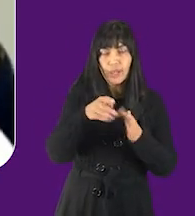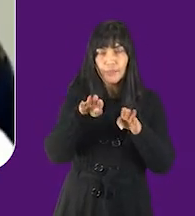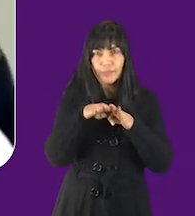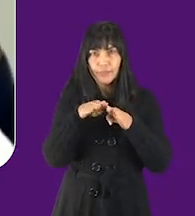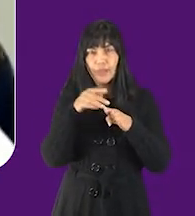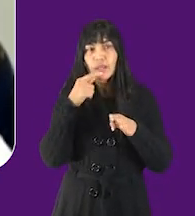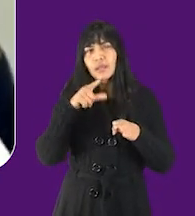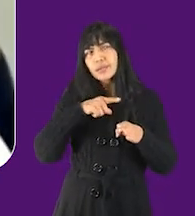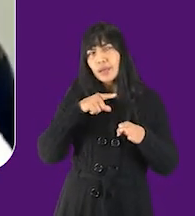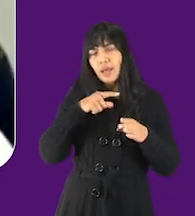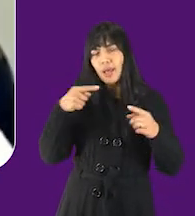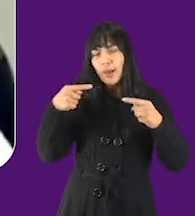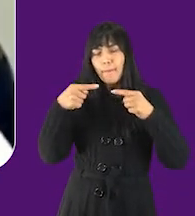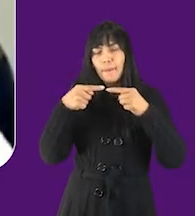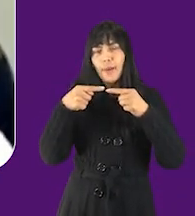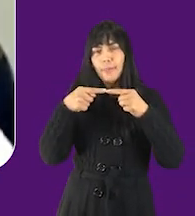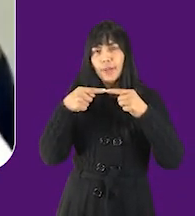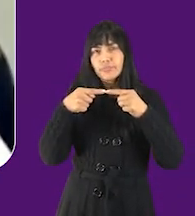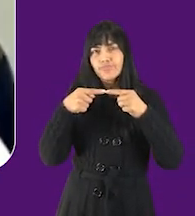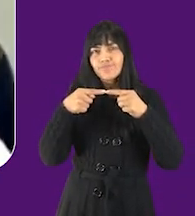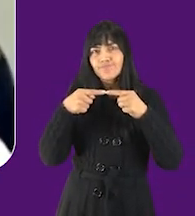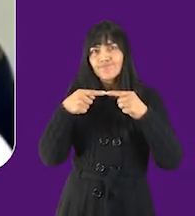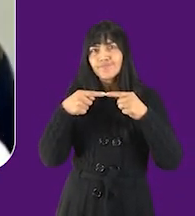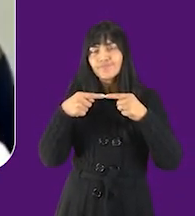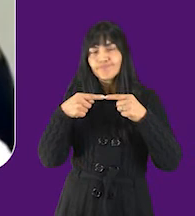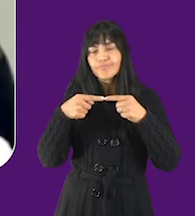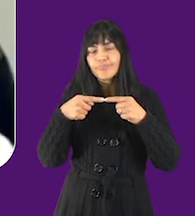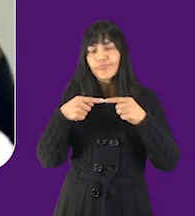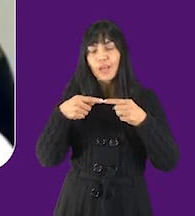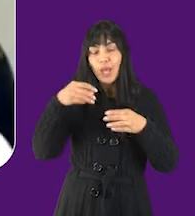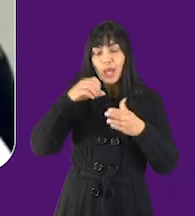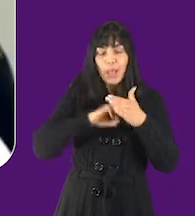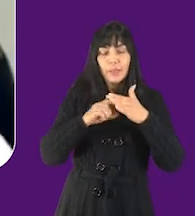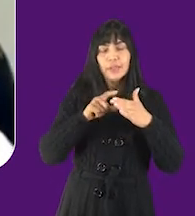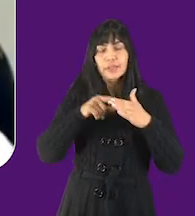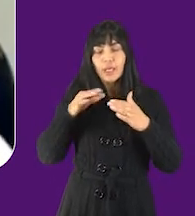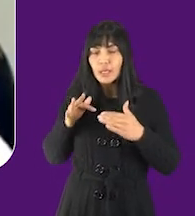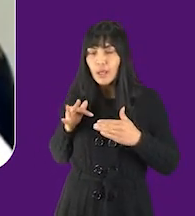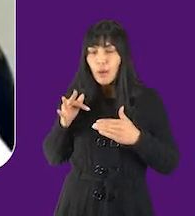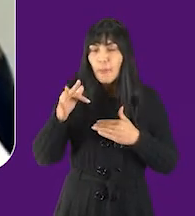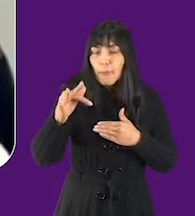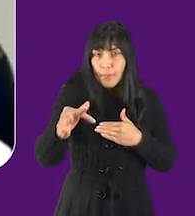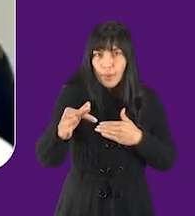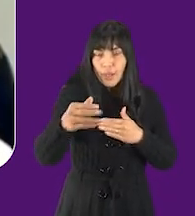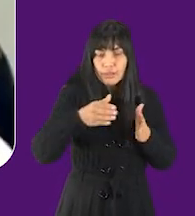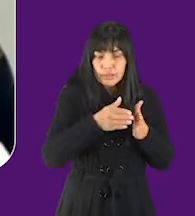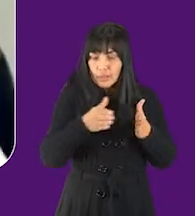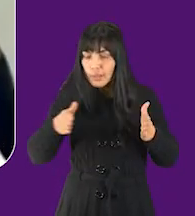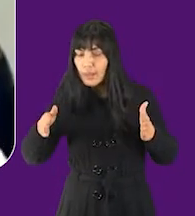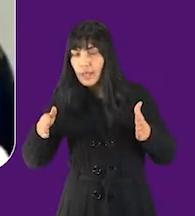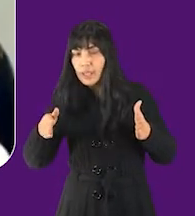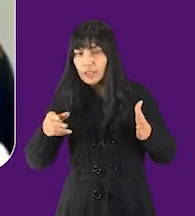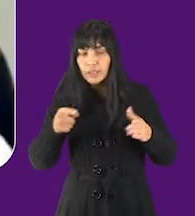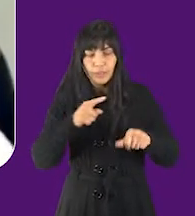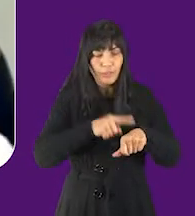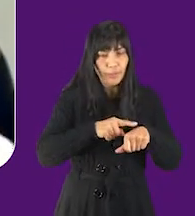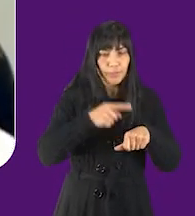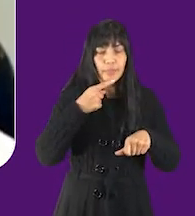também tivesse uma sintonia. A Tetra Pak tem muito essa filosofia de longo prazo, de melhoria social, de